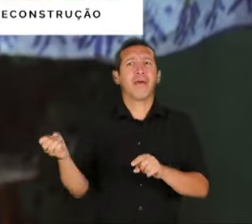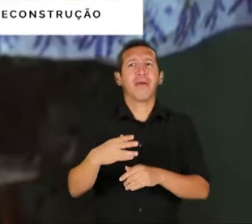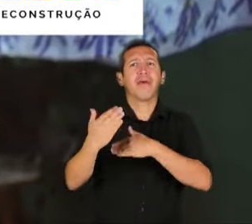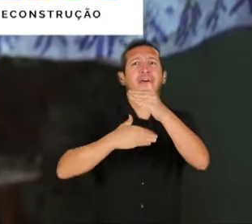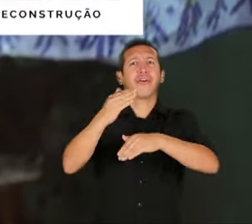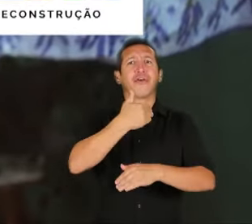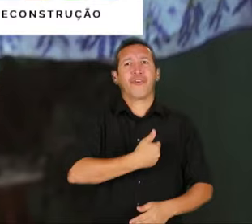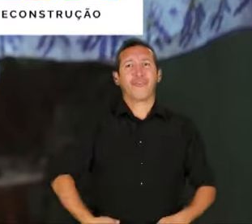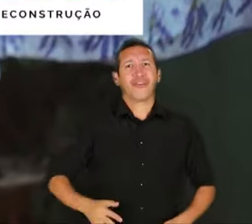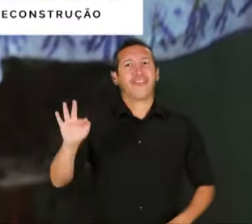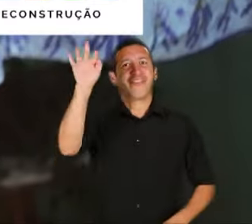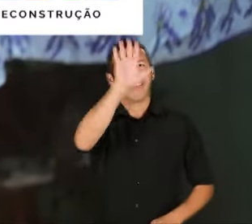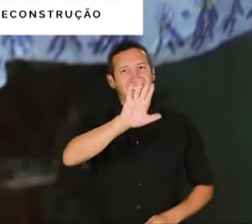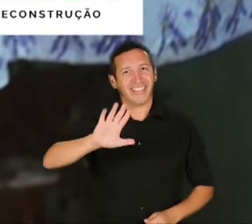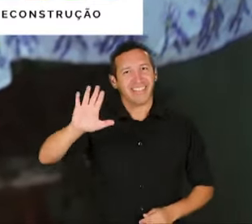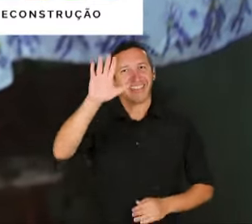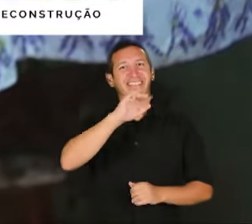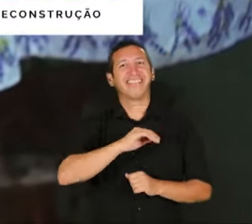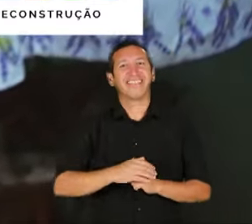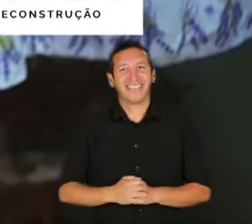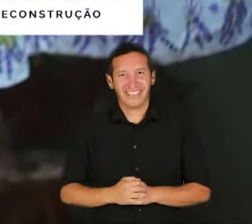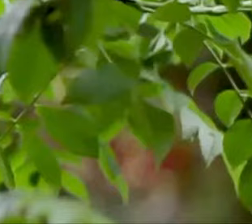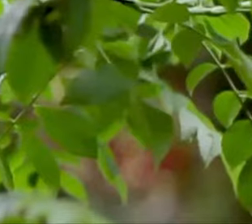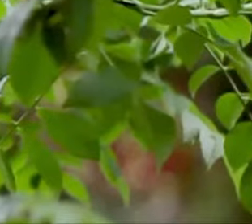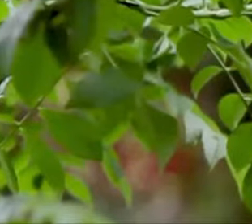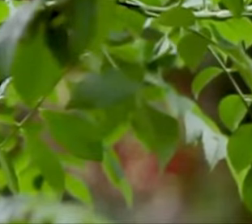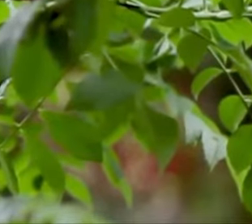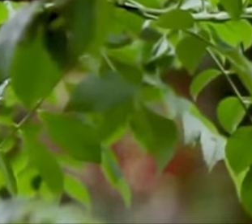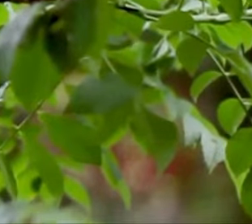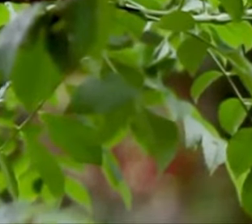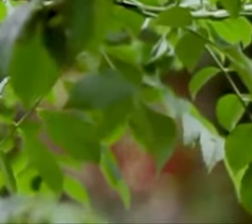Brasil, União e Reconstrução, Governo Federal.